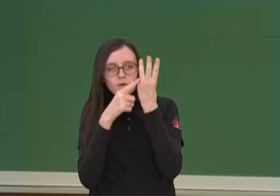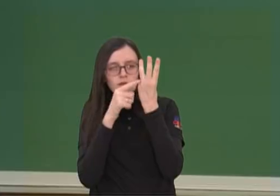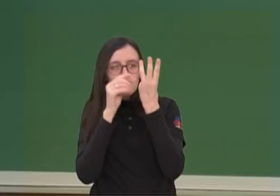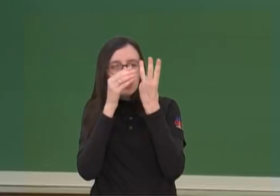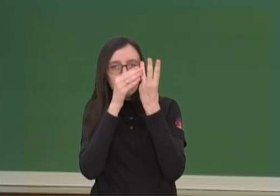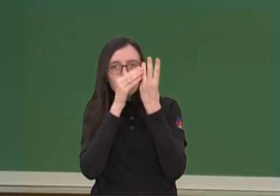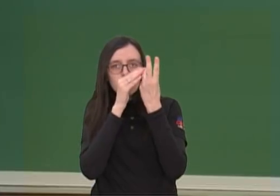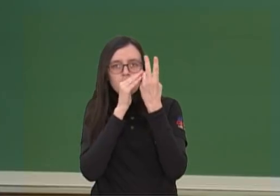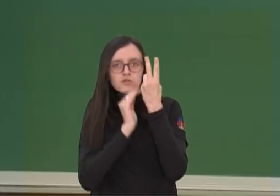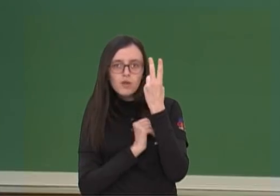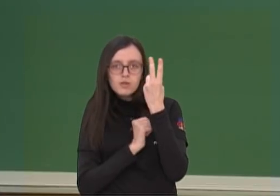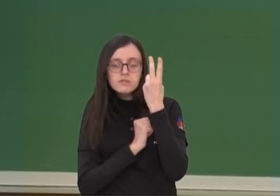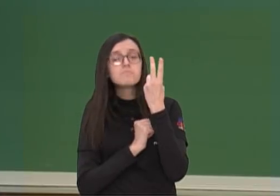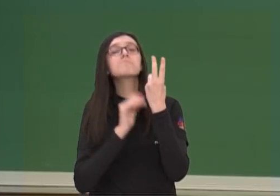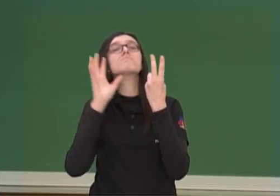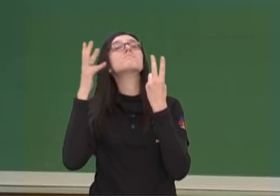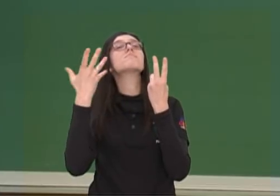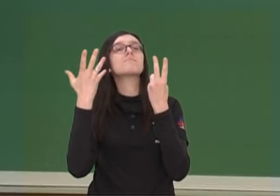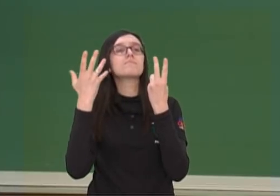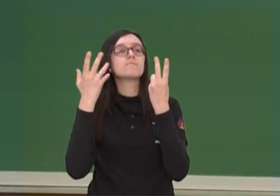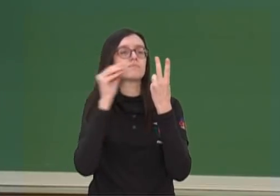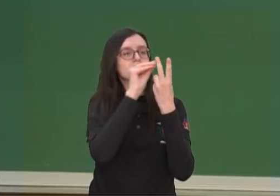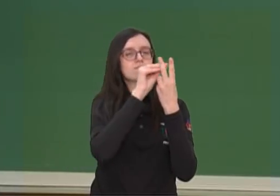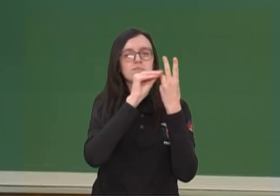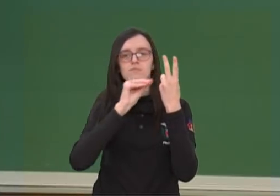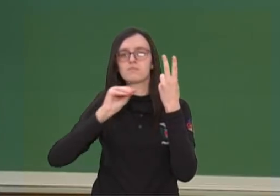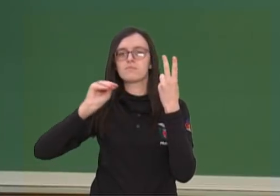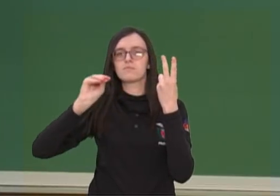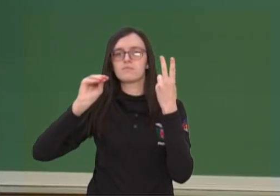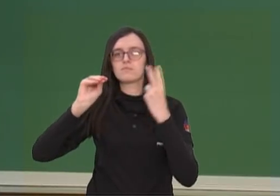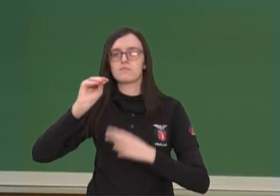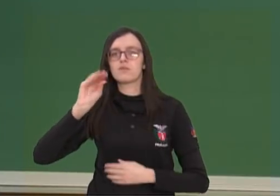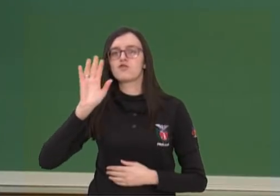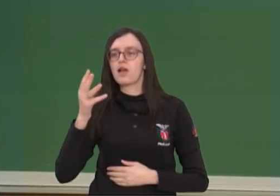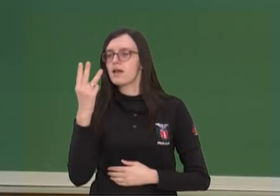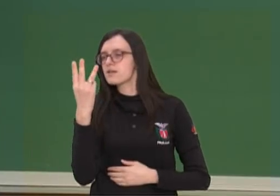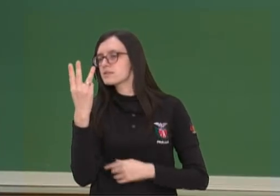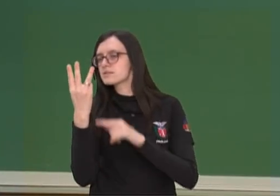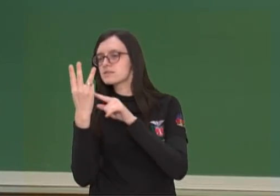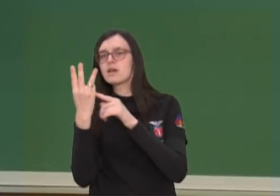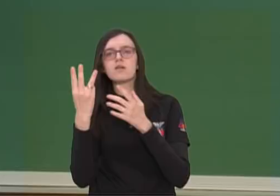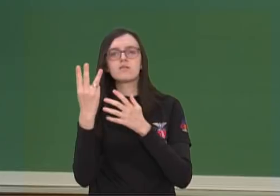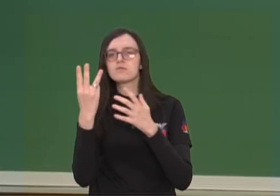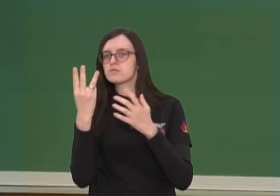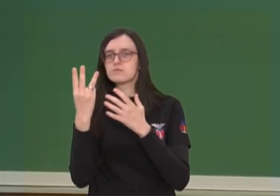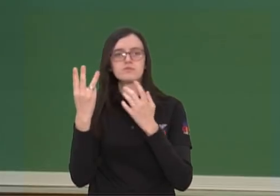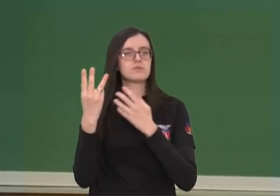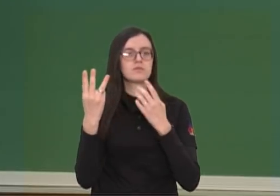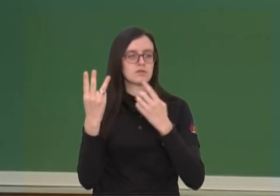2. Vira o quê? 10 centenas. Se já tinha 3 centenas, então, virou o